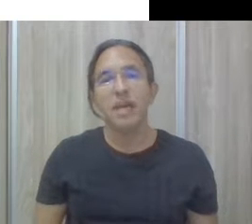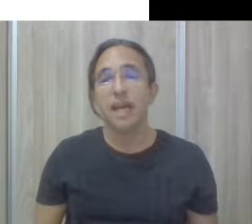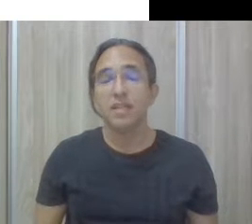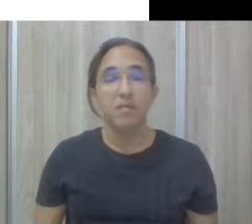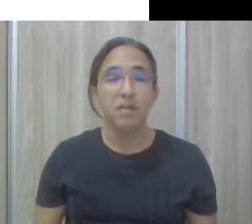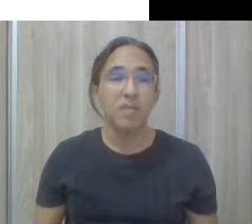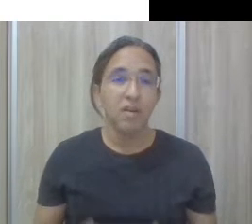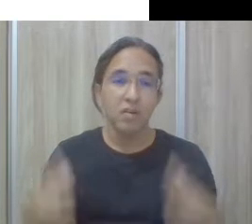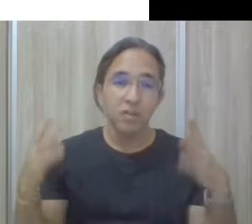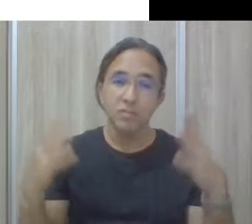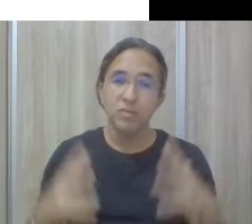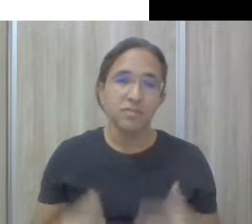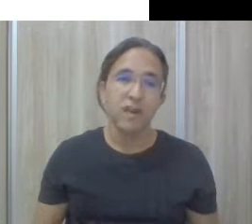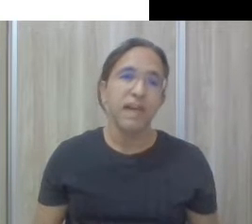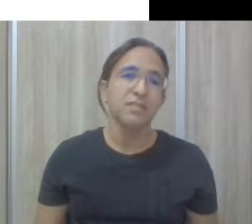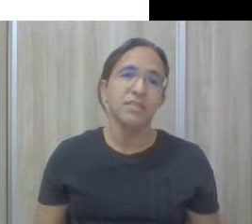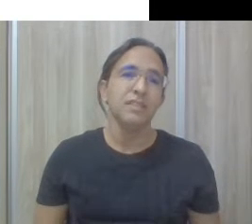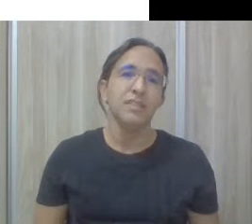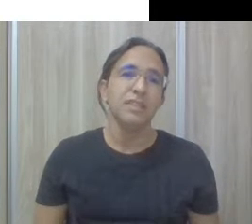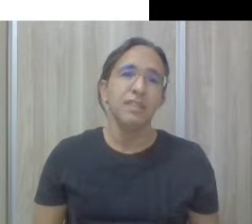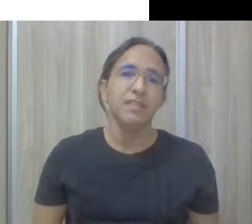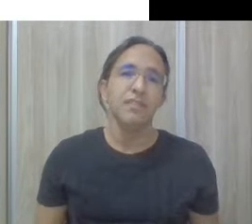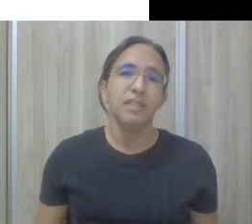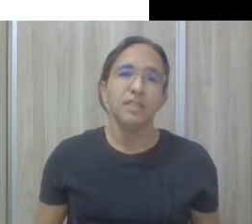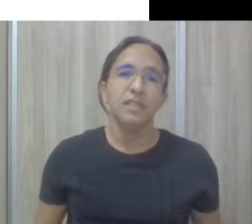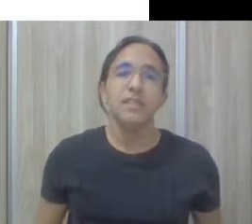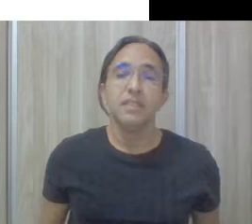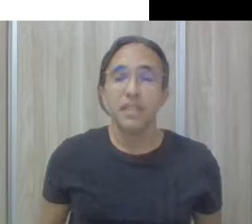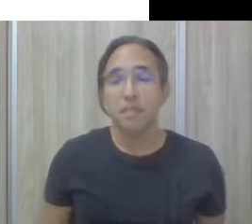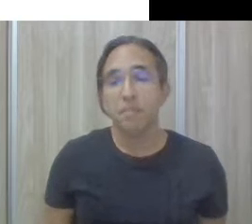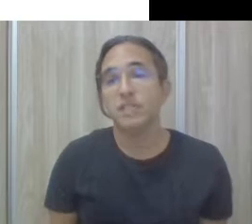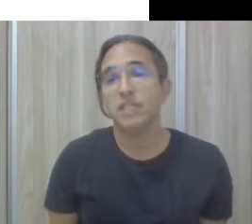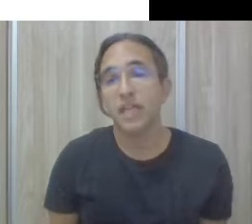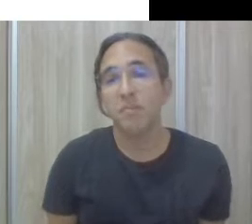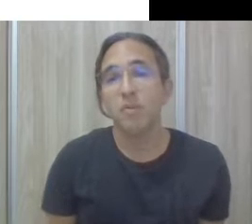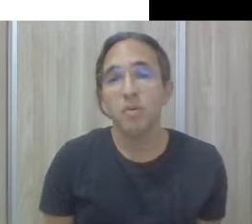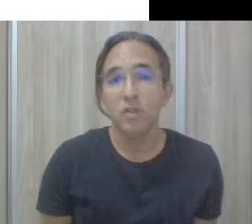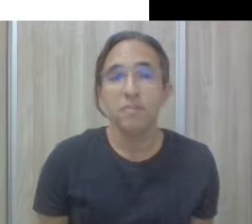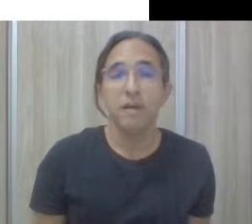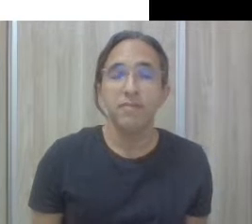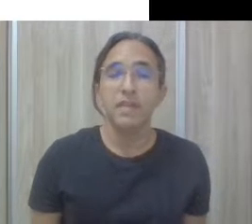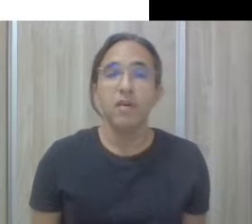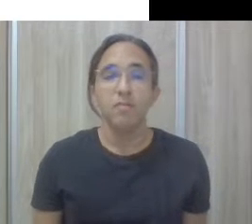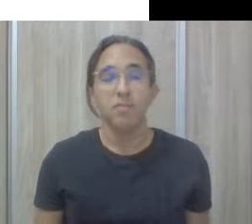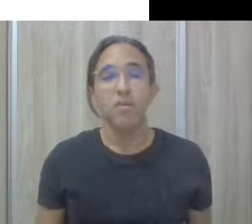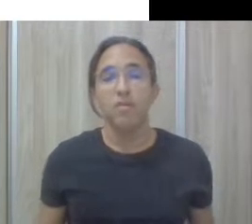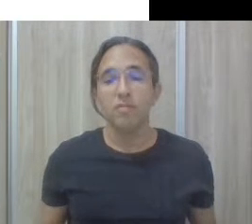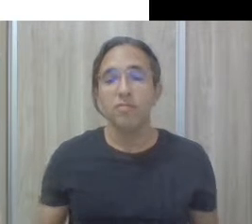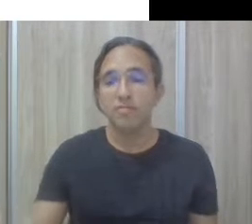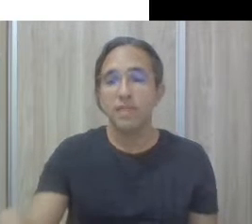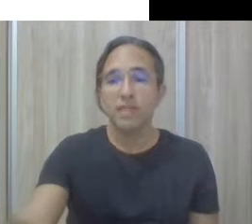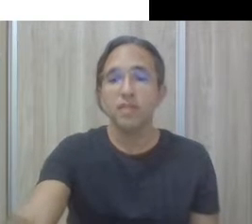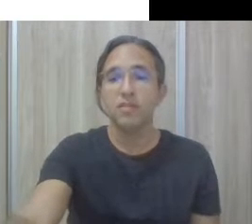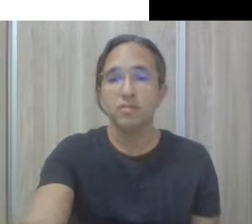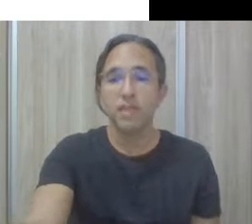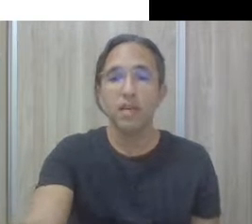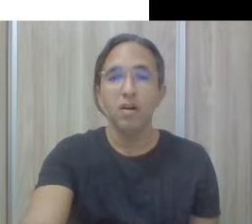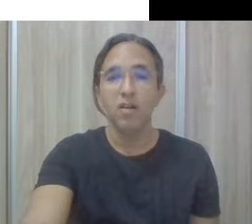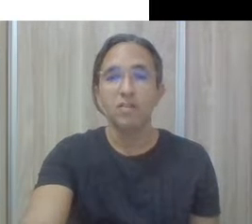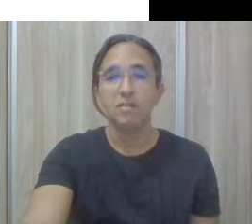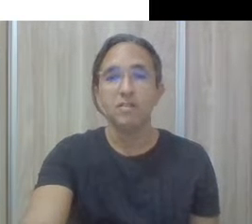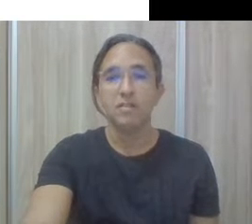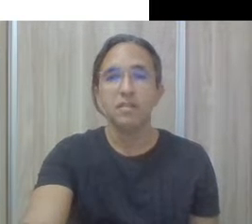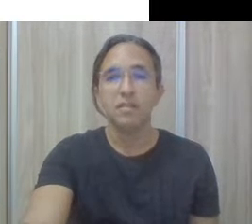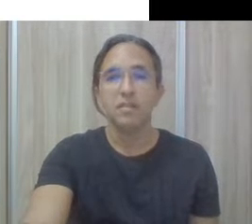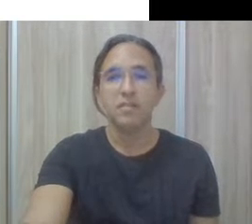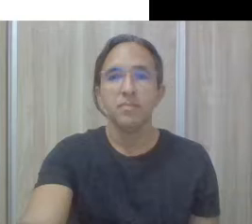Enfim. Ela não é um negócio muito fácil de fazer. Você tem que praticar muito para ficar um bom entendedor do